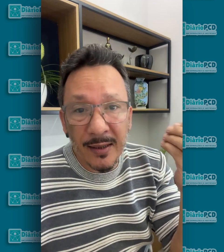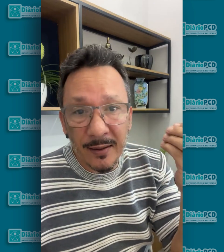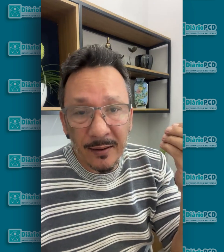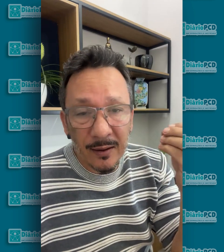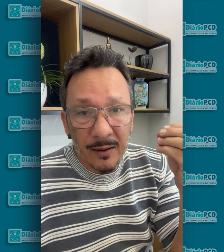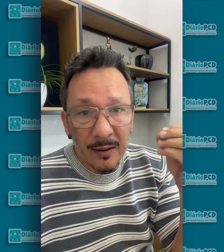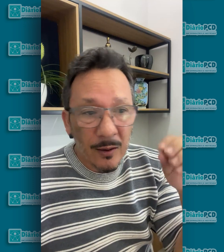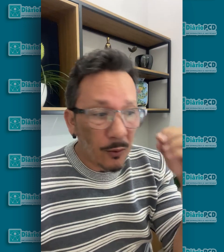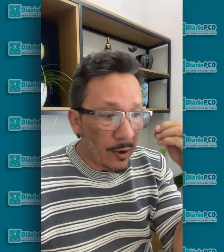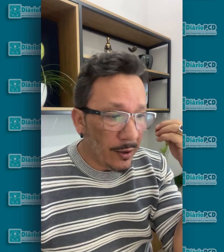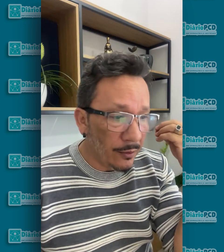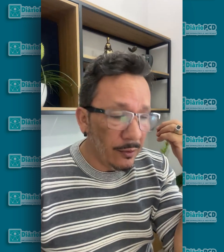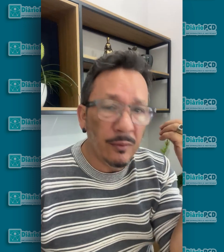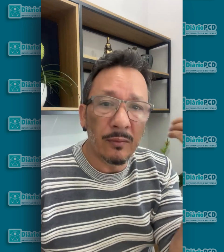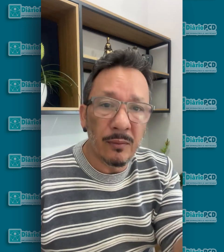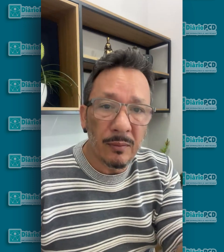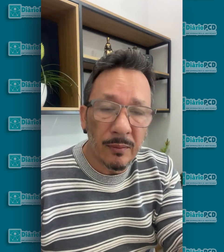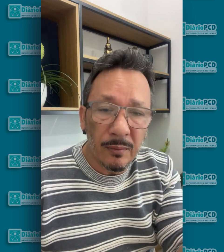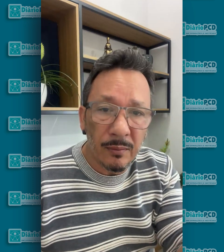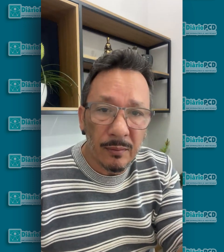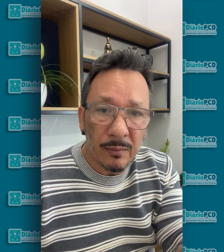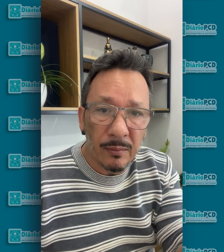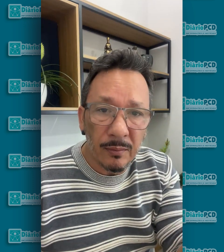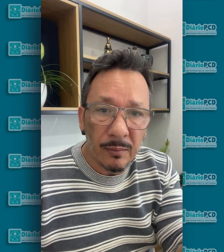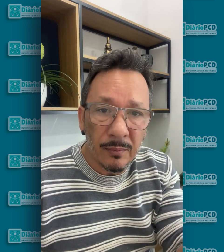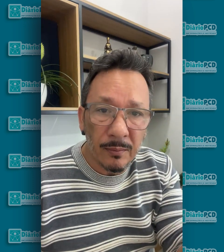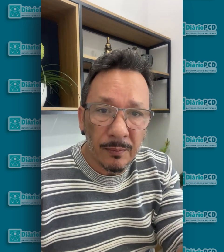ela nasce quando